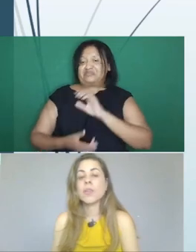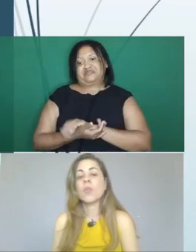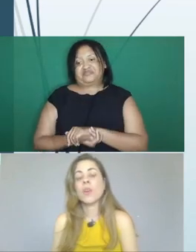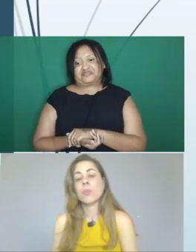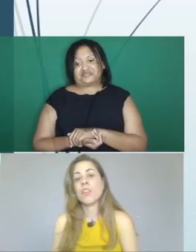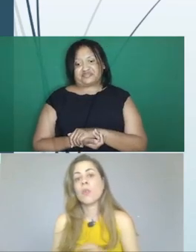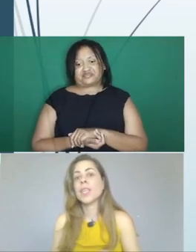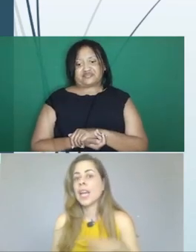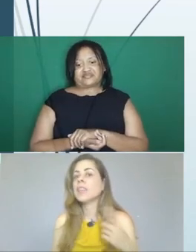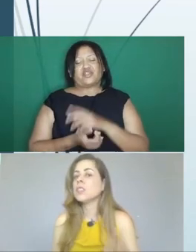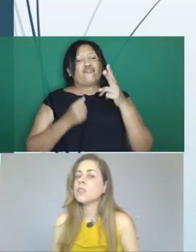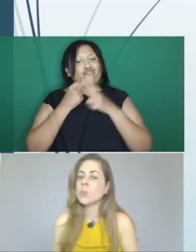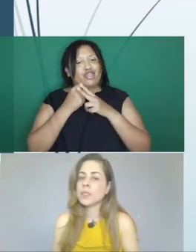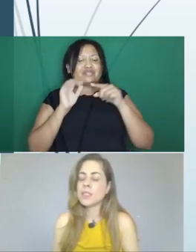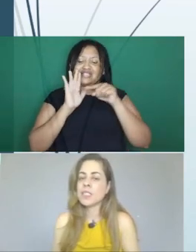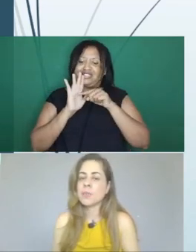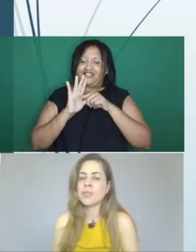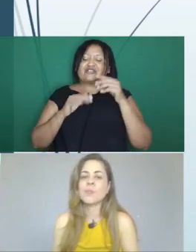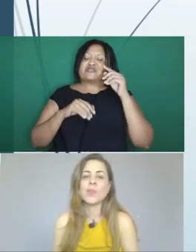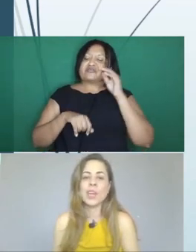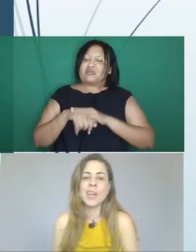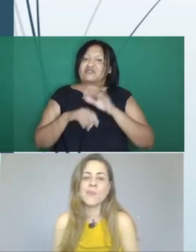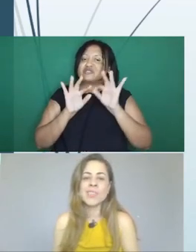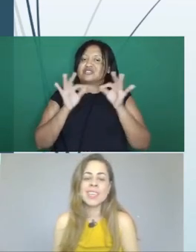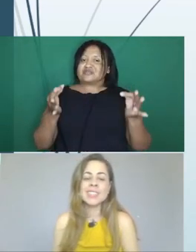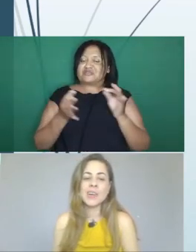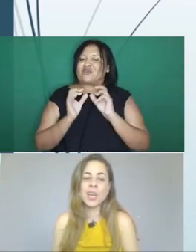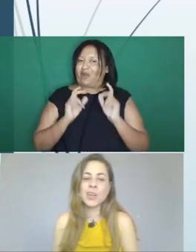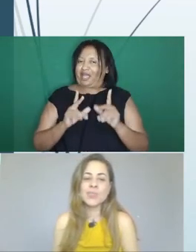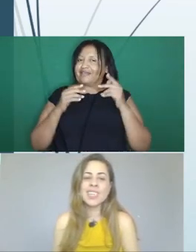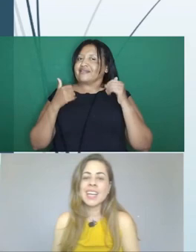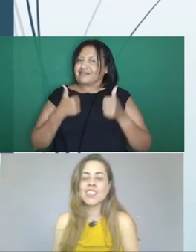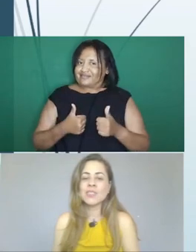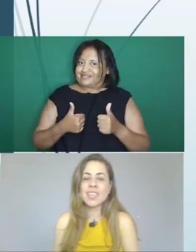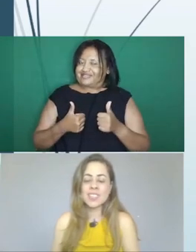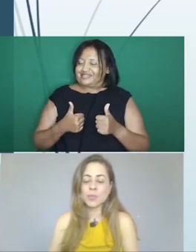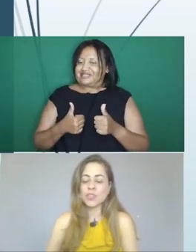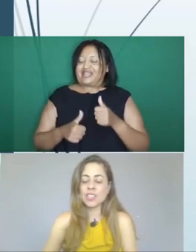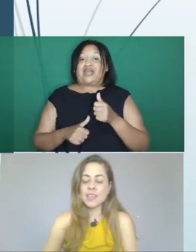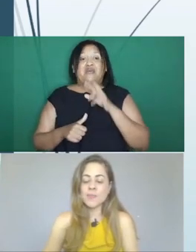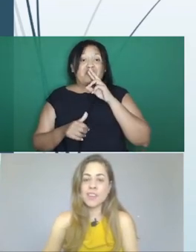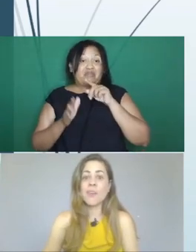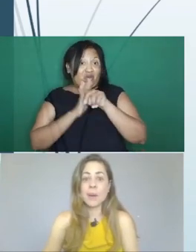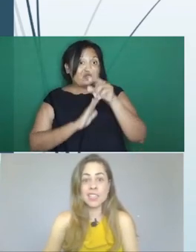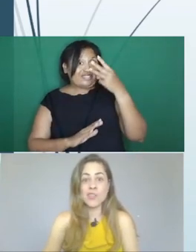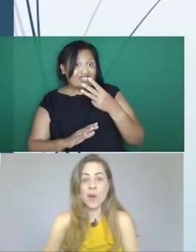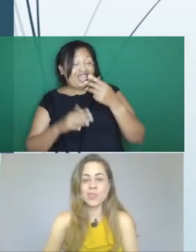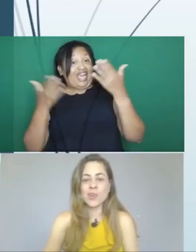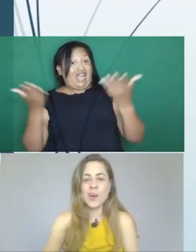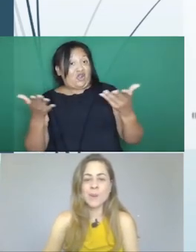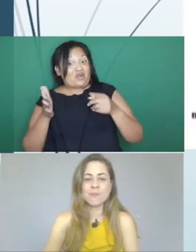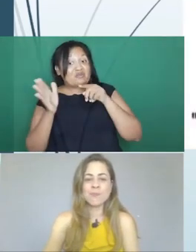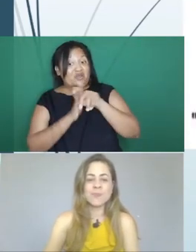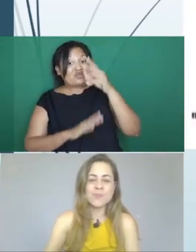o verbo na forma negativa do presente simples Ok tranquilo questão três respondida vamos para a questão